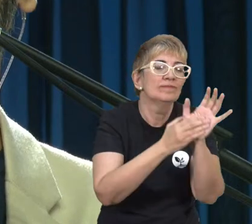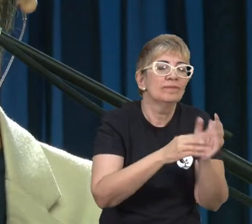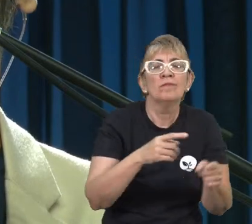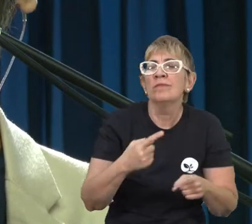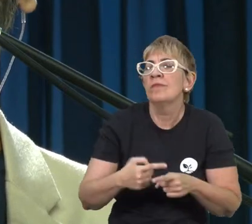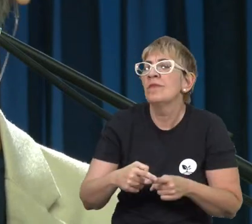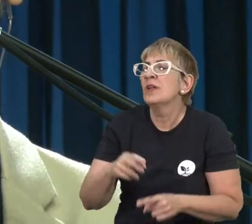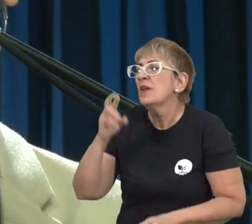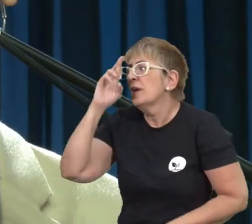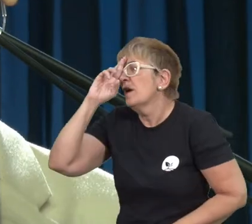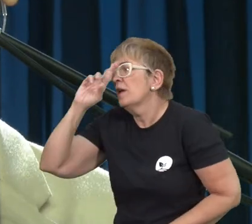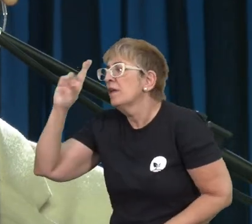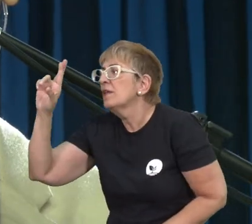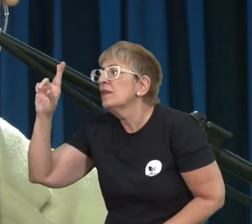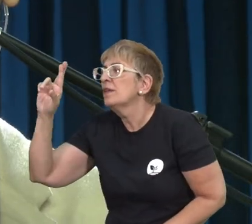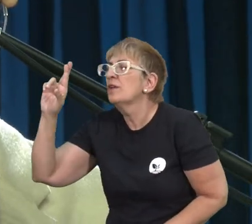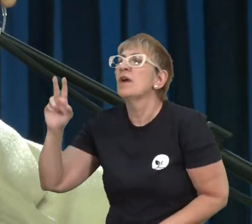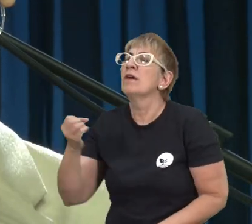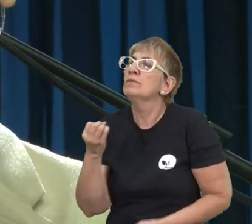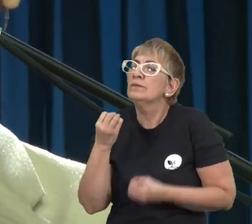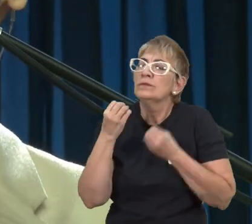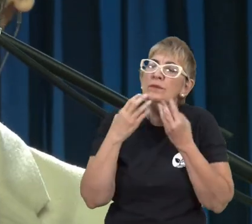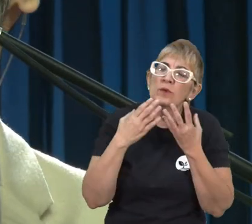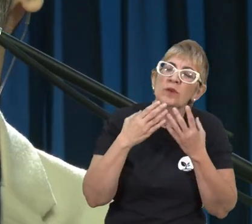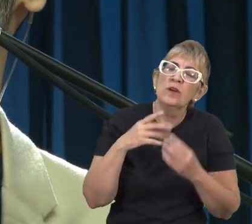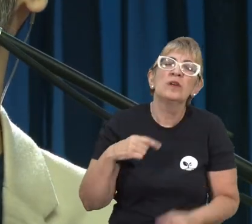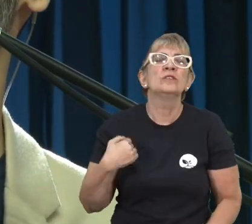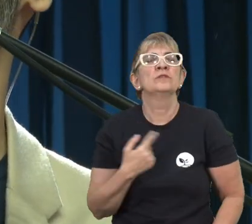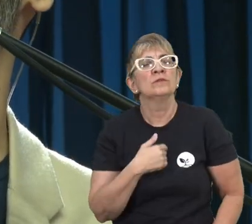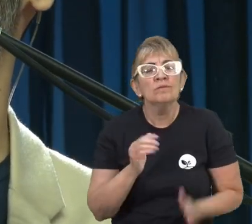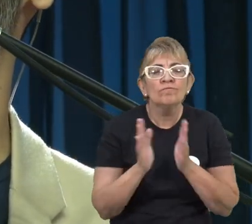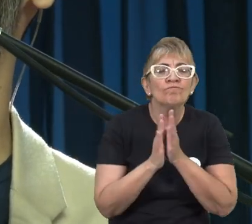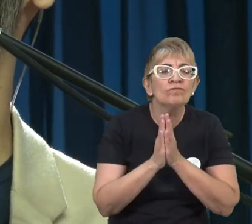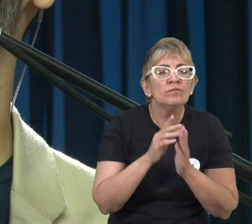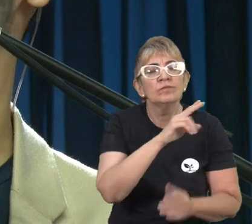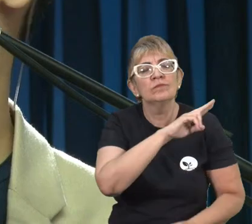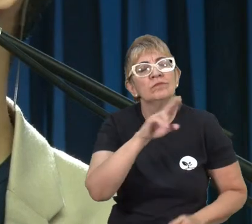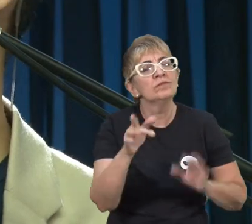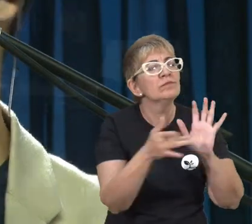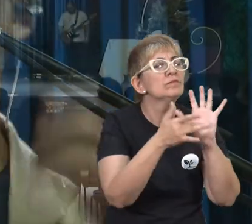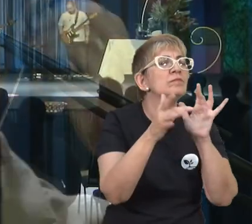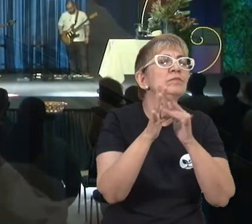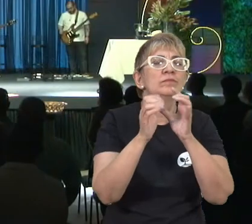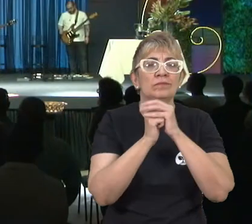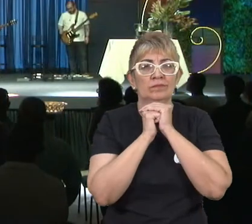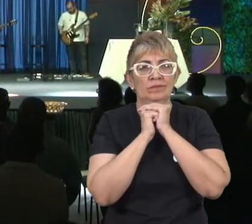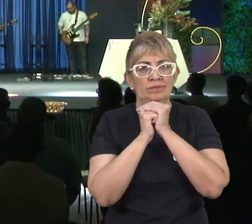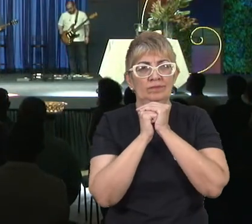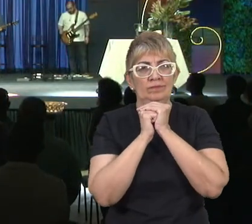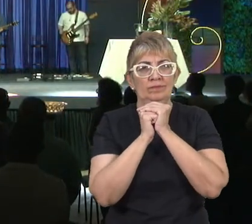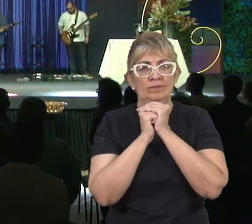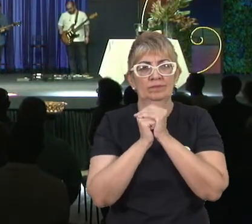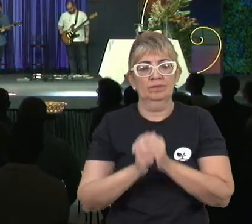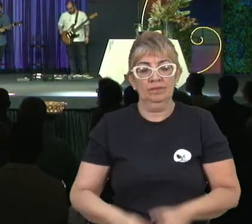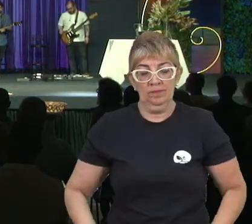nós? Muito obrigado, Senhor. Oramos em nome de Jesus. Amém.